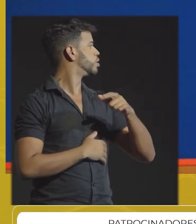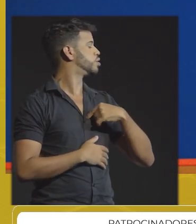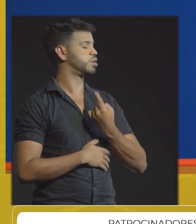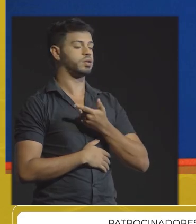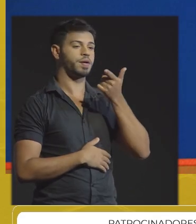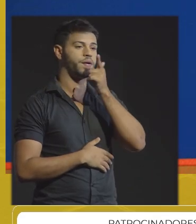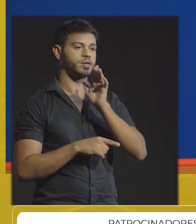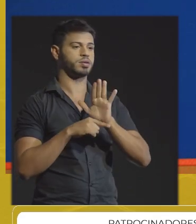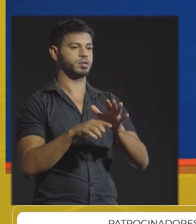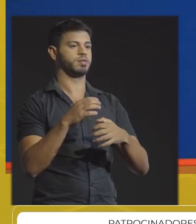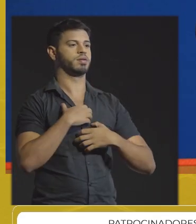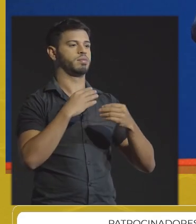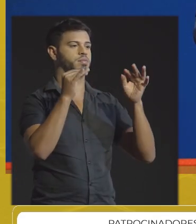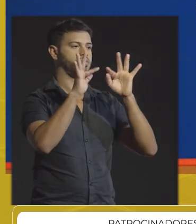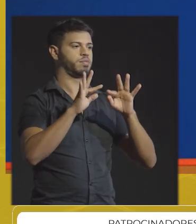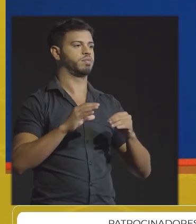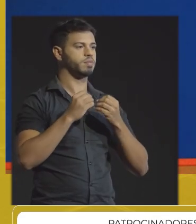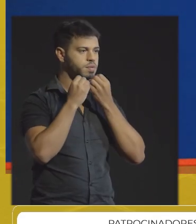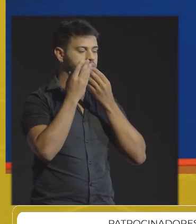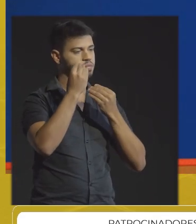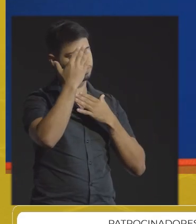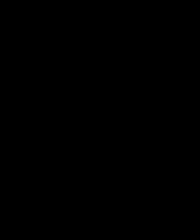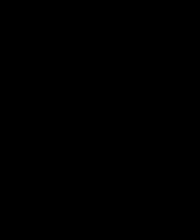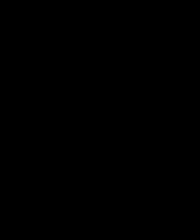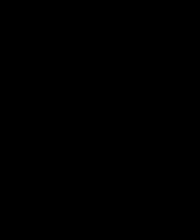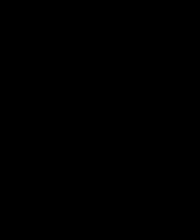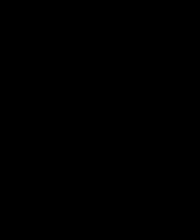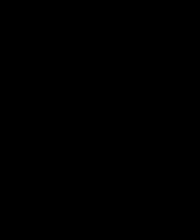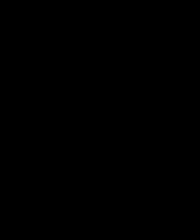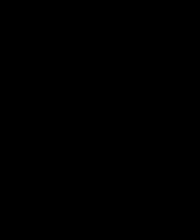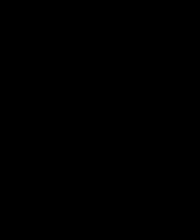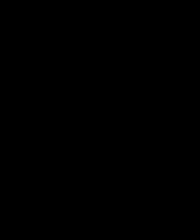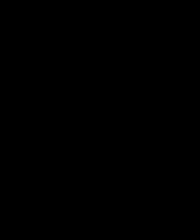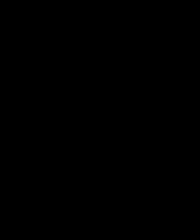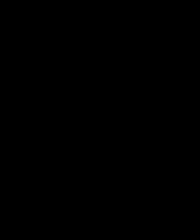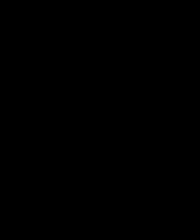ajudar a gente vai ficar muito feliz tá bom obrigado a todos